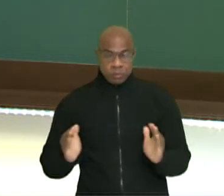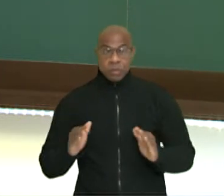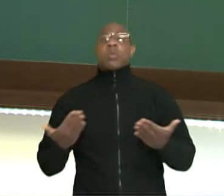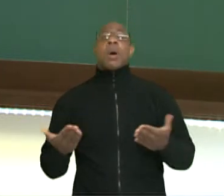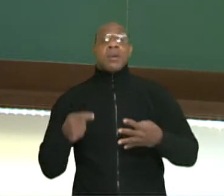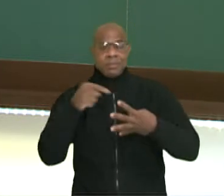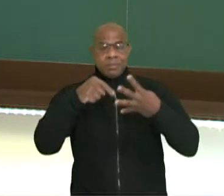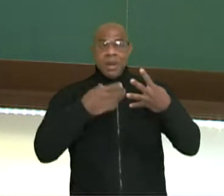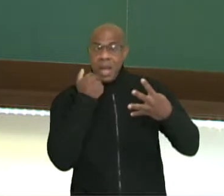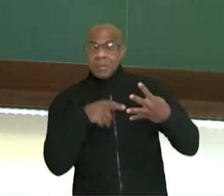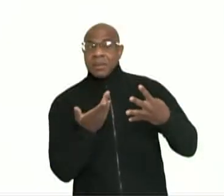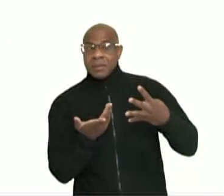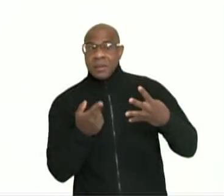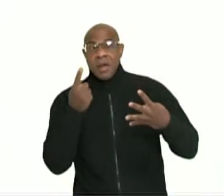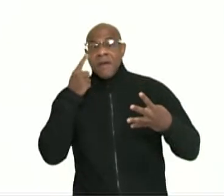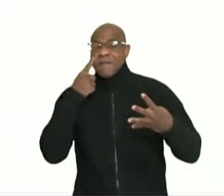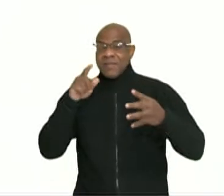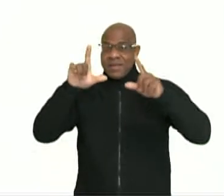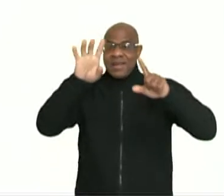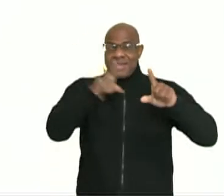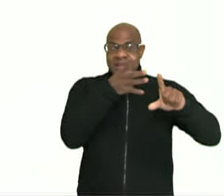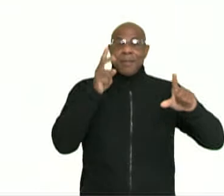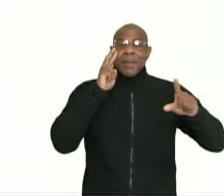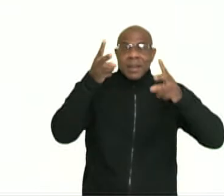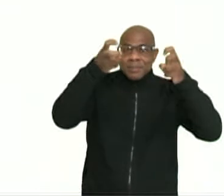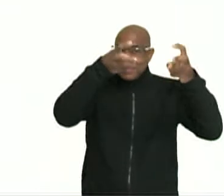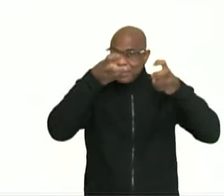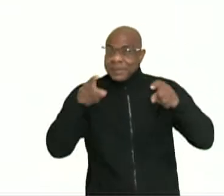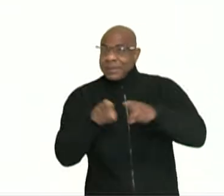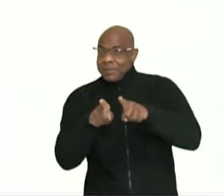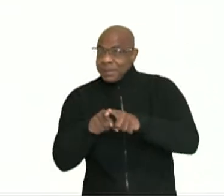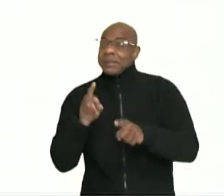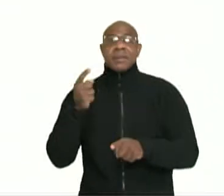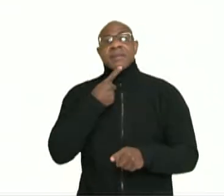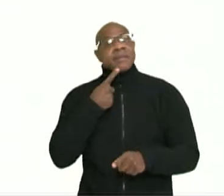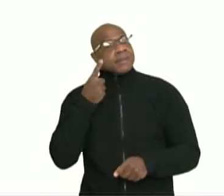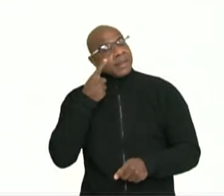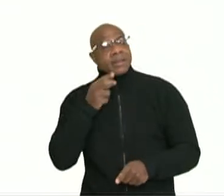voltar aqui na tabela para você ver, porque, claro, precisa da tabela e eu já volto.